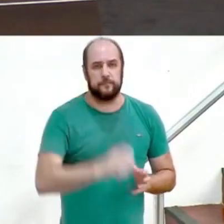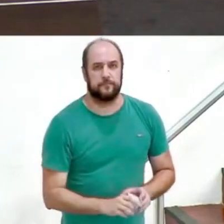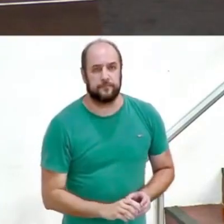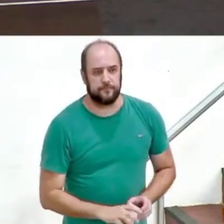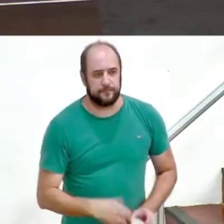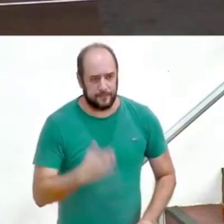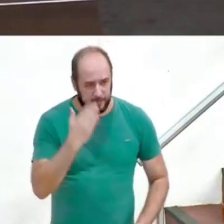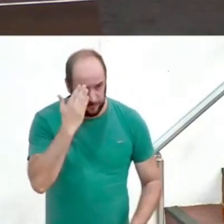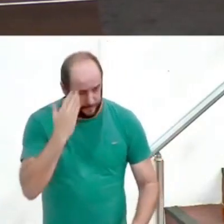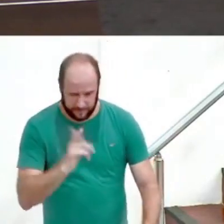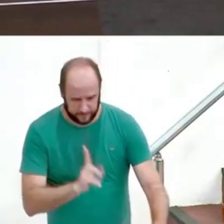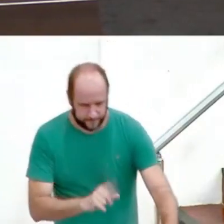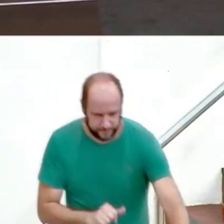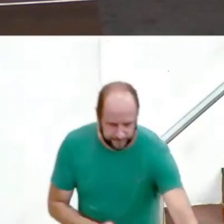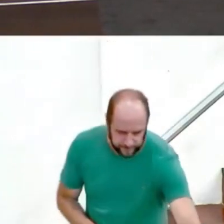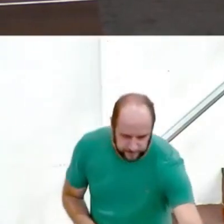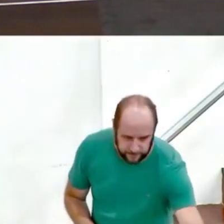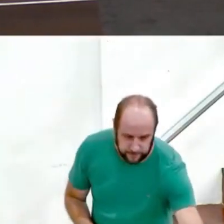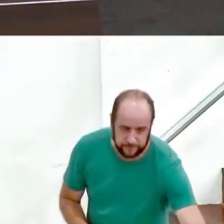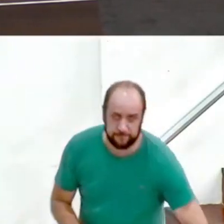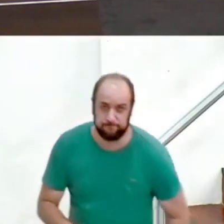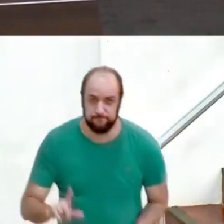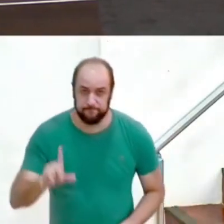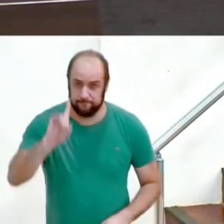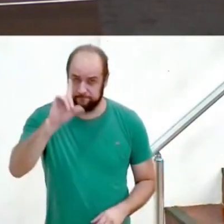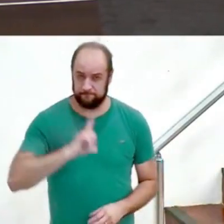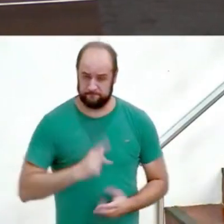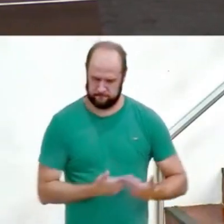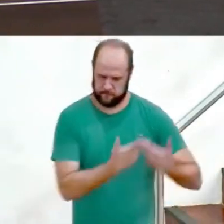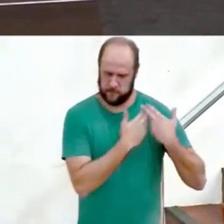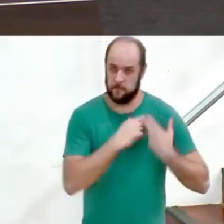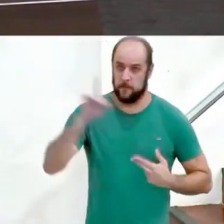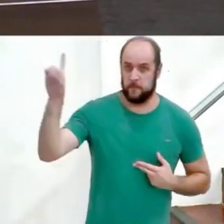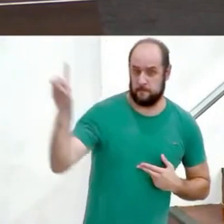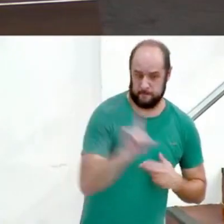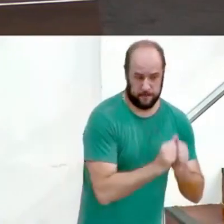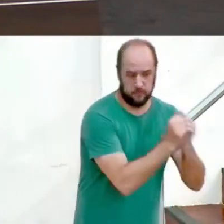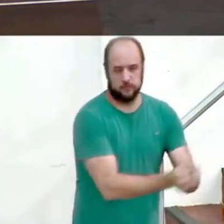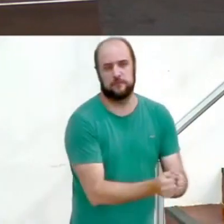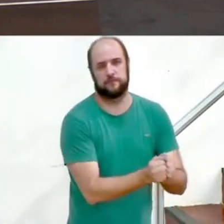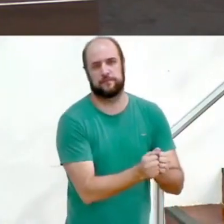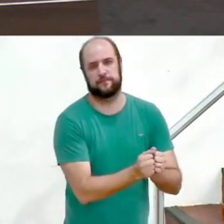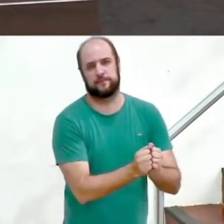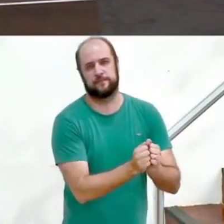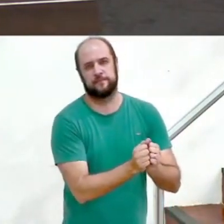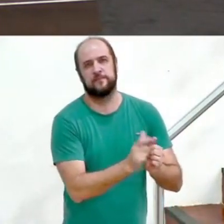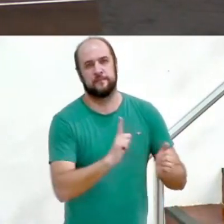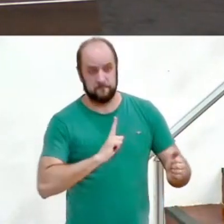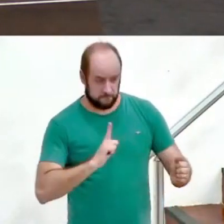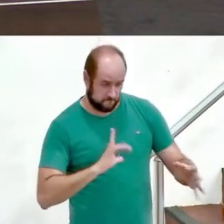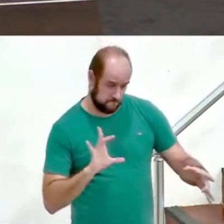Esse Deus tem um compromisso. Ele tem um pacto que fora estabelecido.